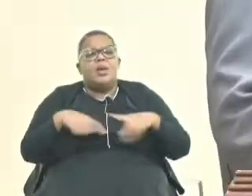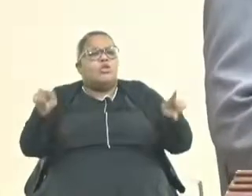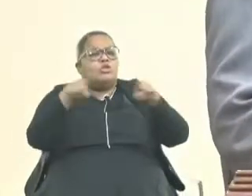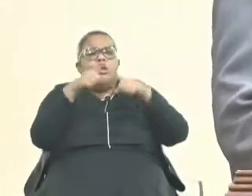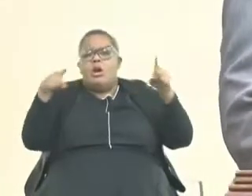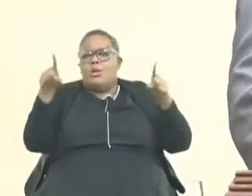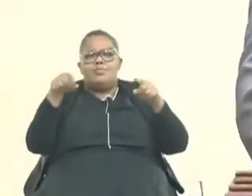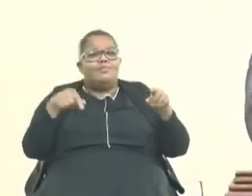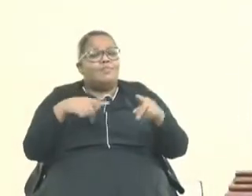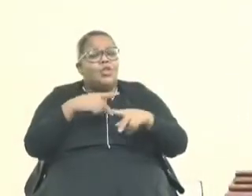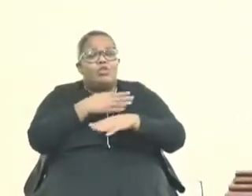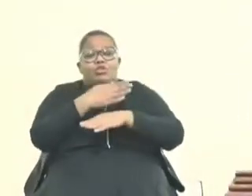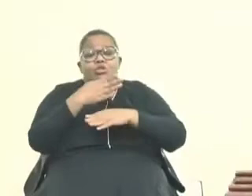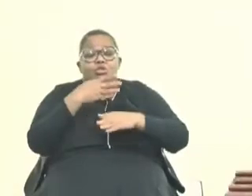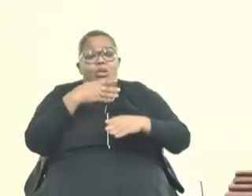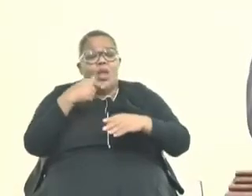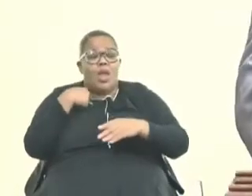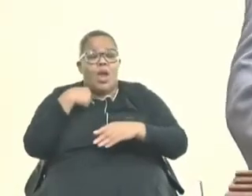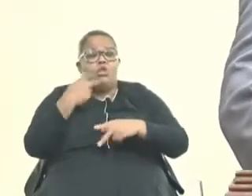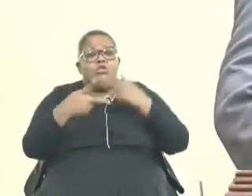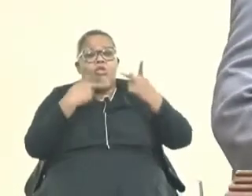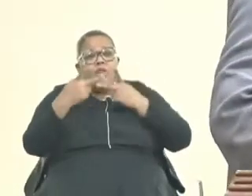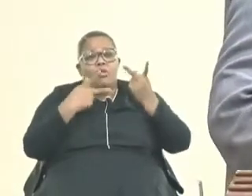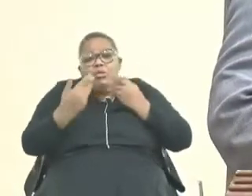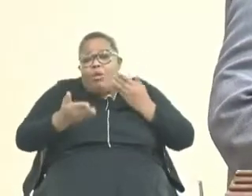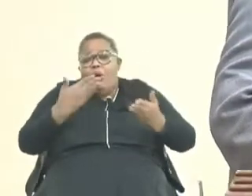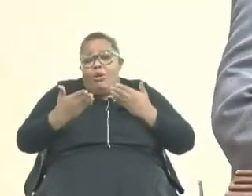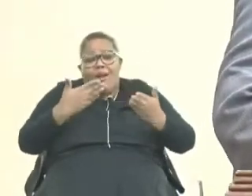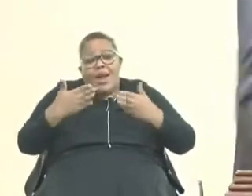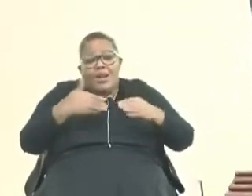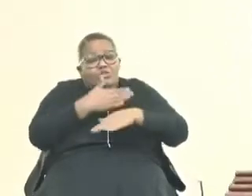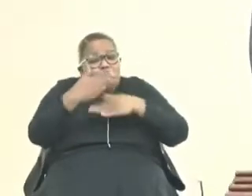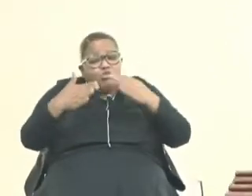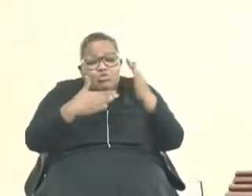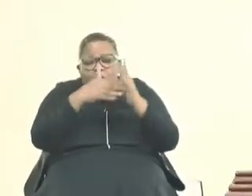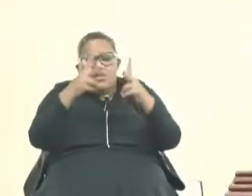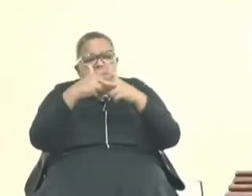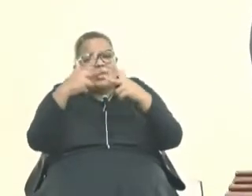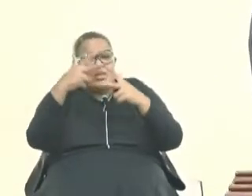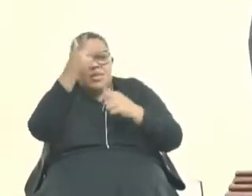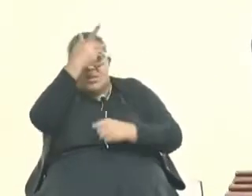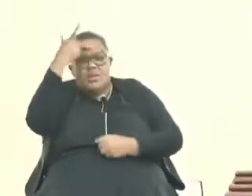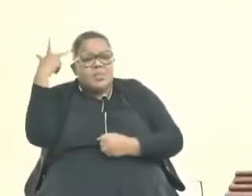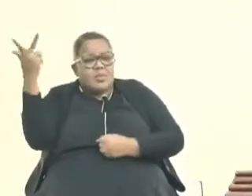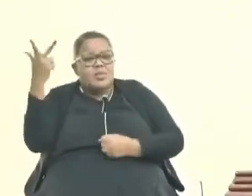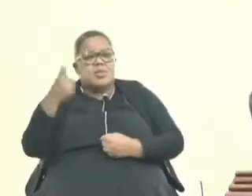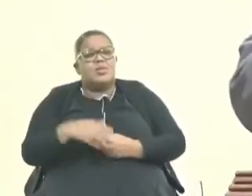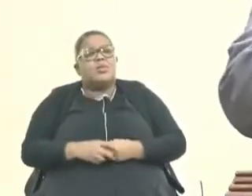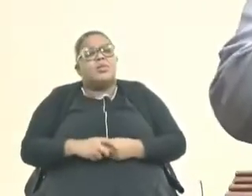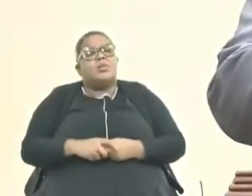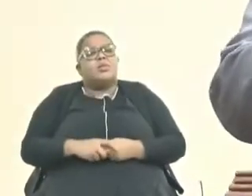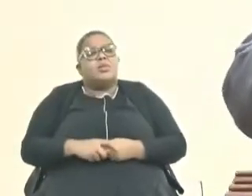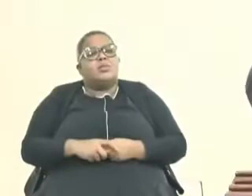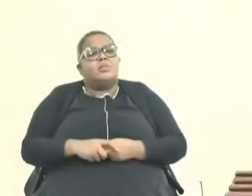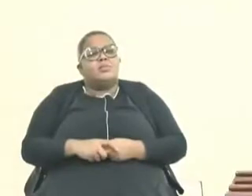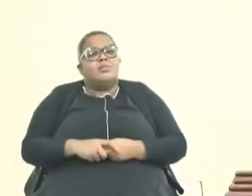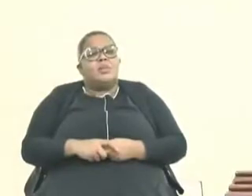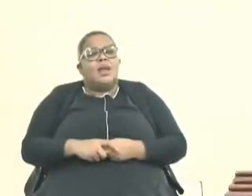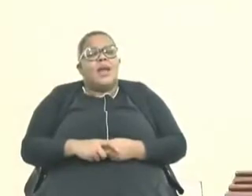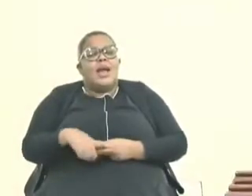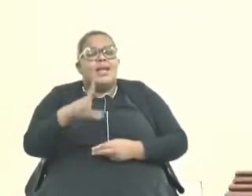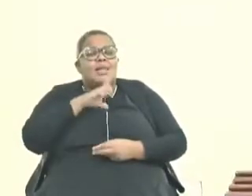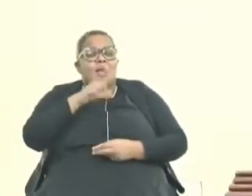Deus há pessoas que quando vem alguém despontar e começa a perseguir quer cortar o menino quer cortar pela raiz